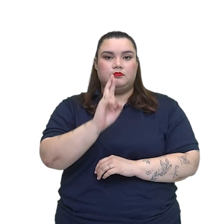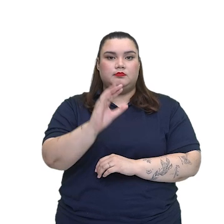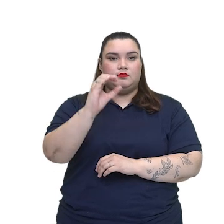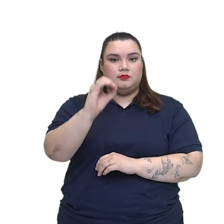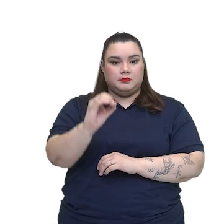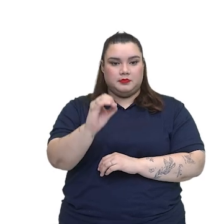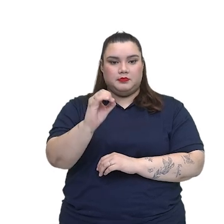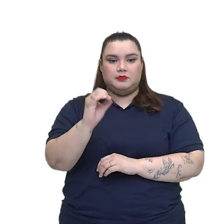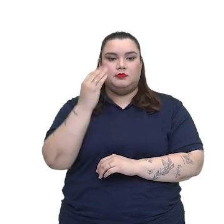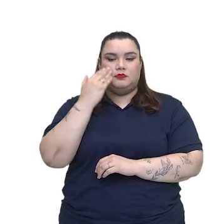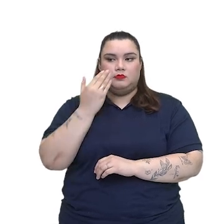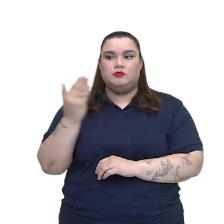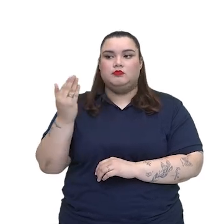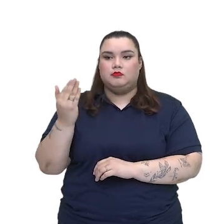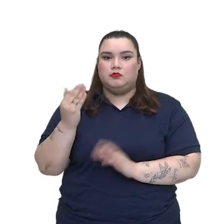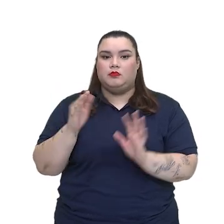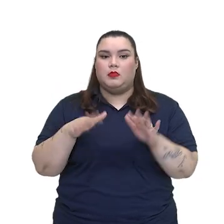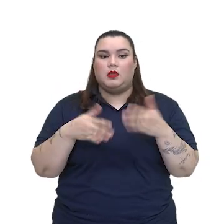Divisão exata.